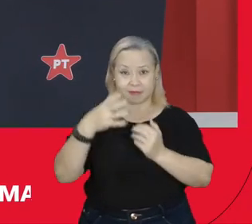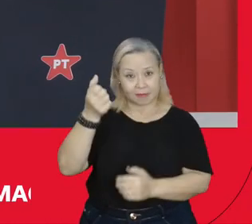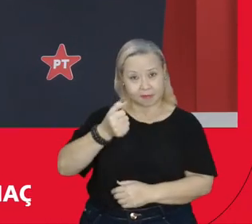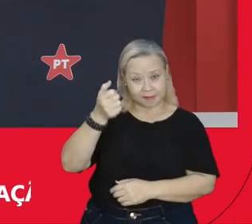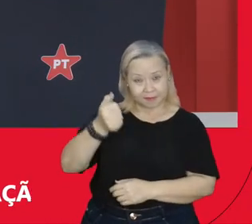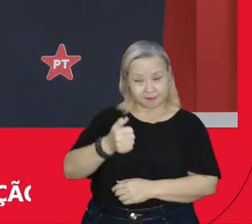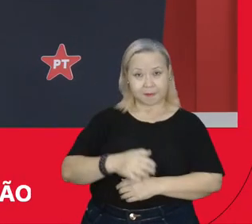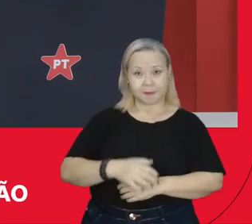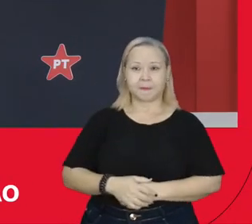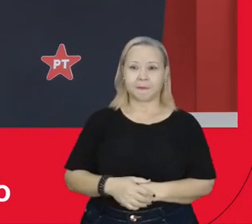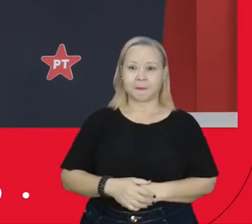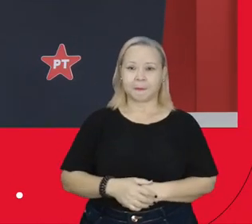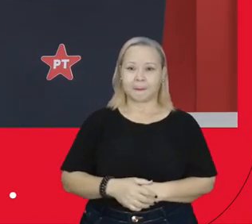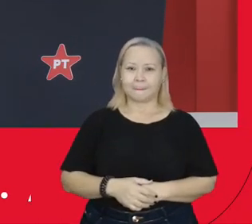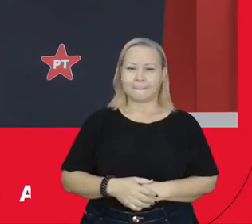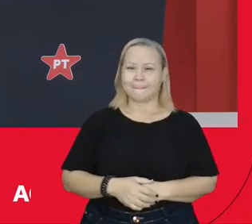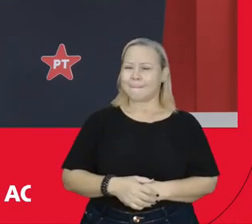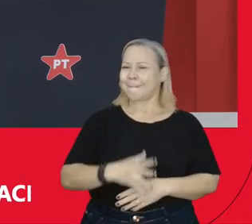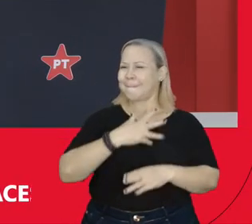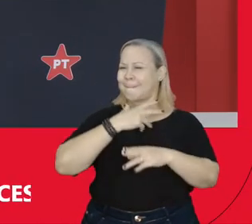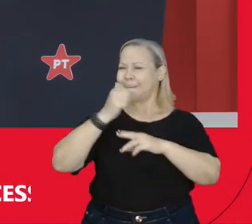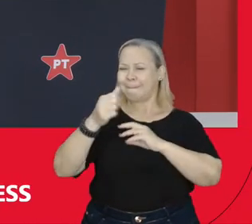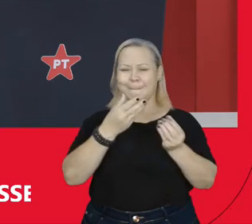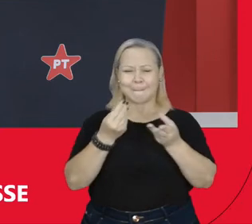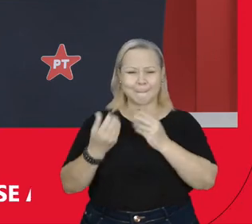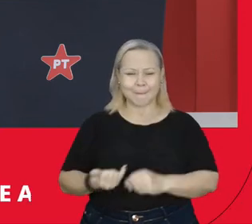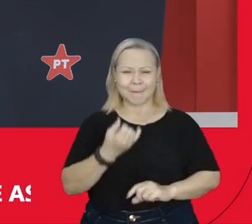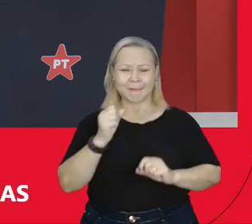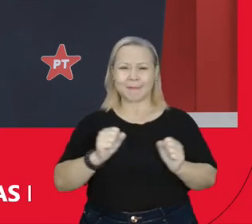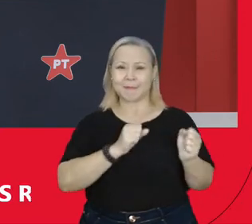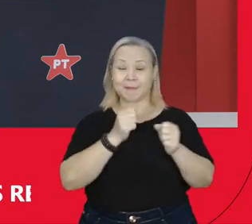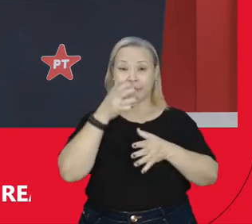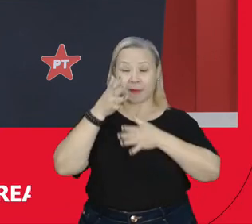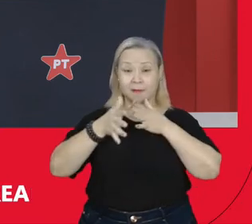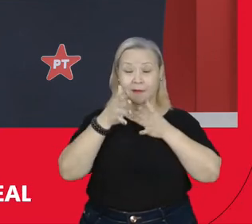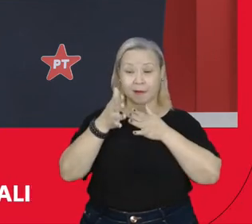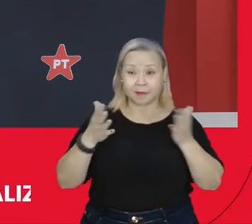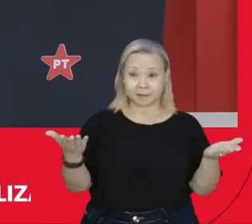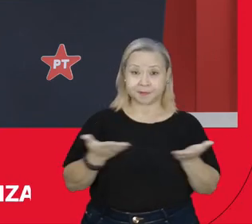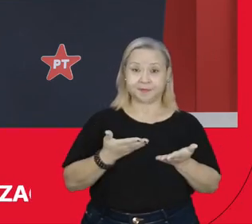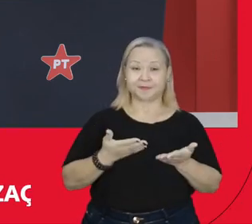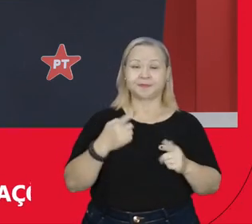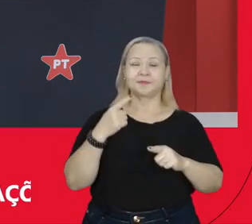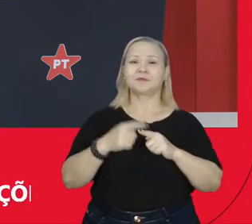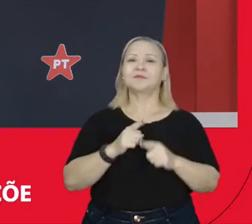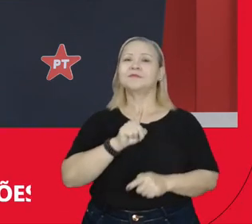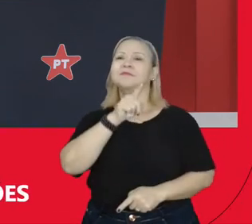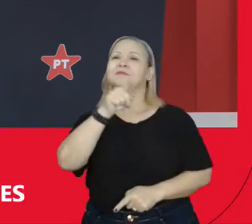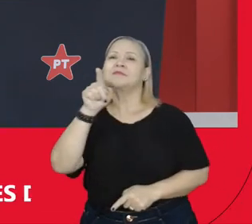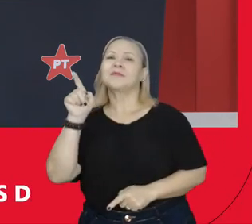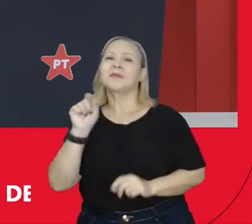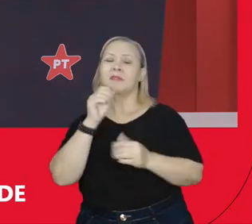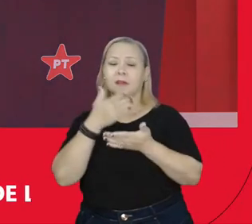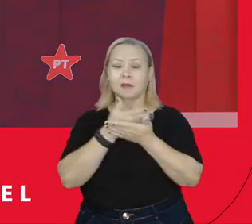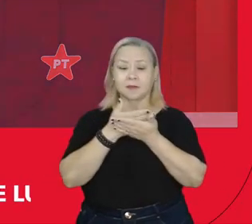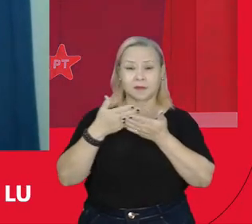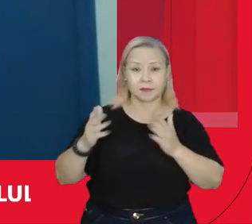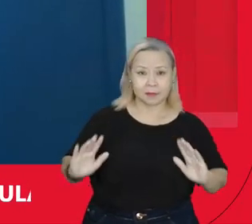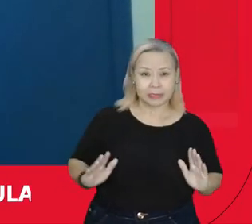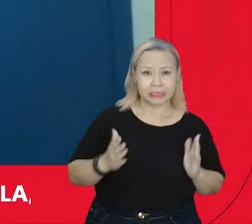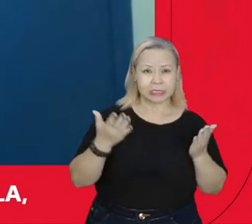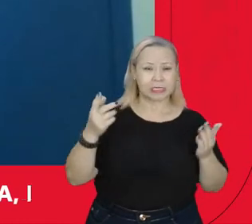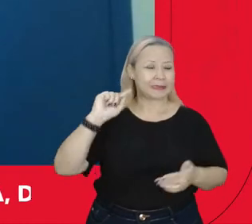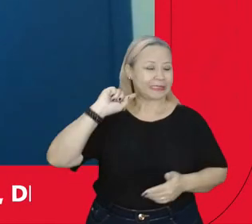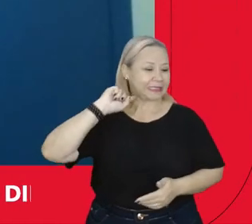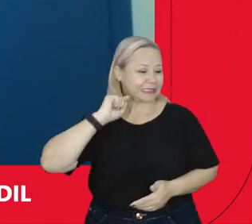Amanda, é super importante que a gente possa estar falando disso hoje, porque eles começaram uma campanha suja